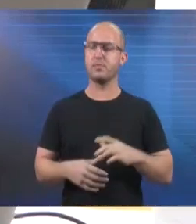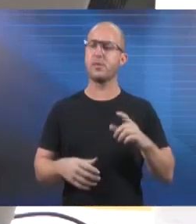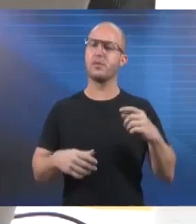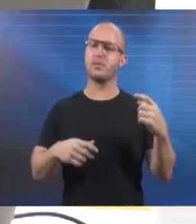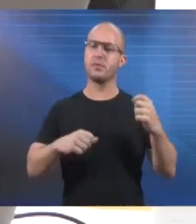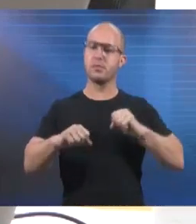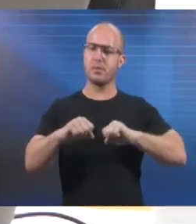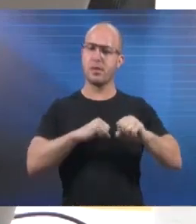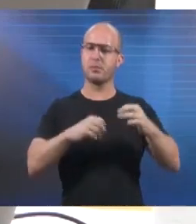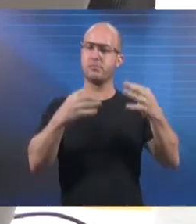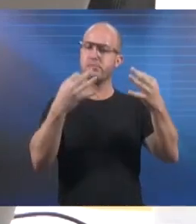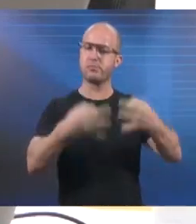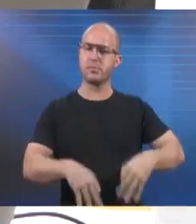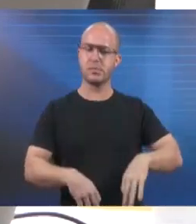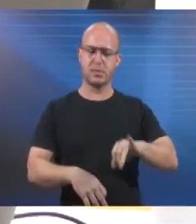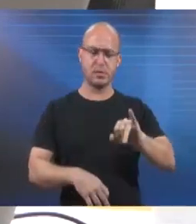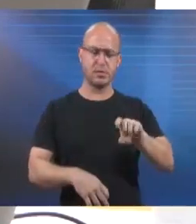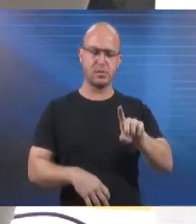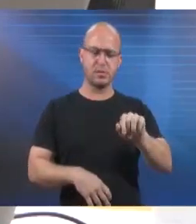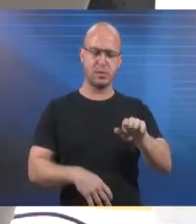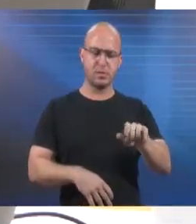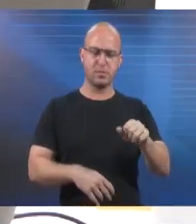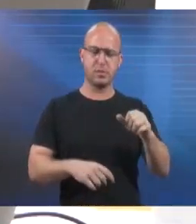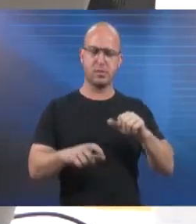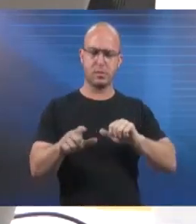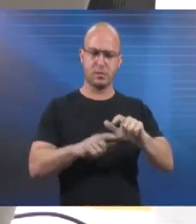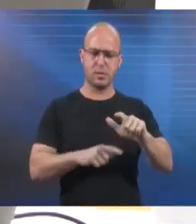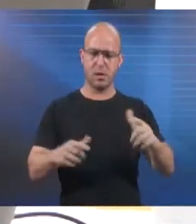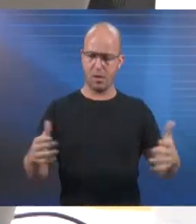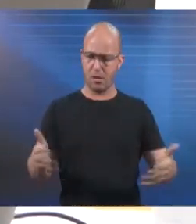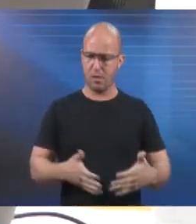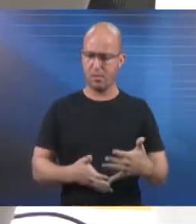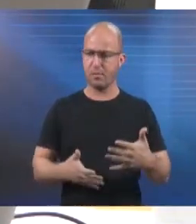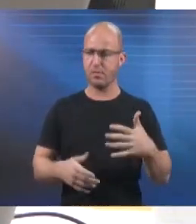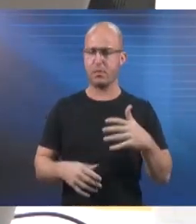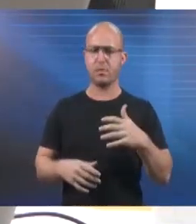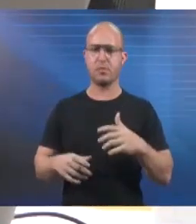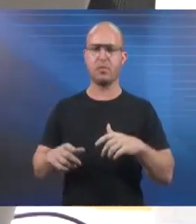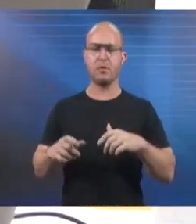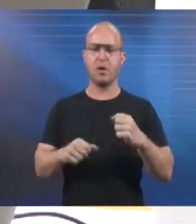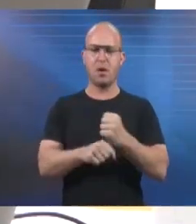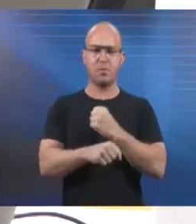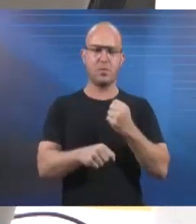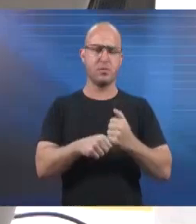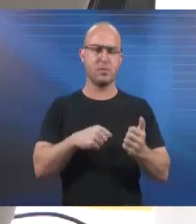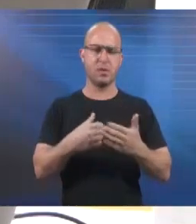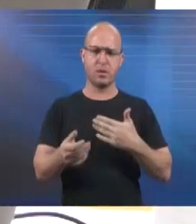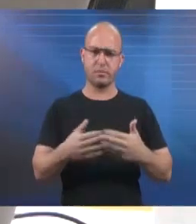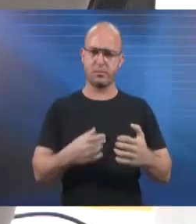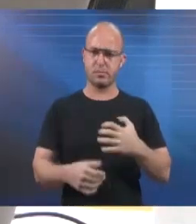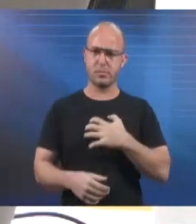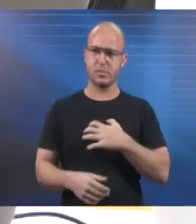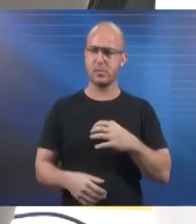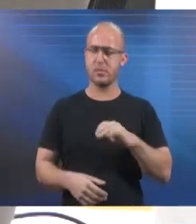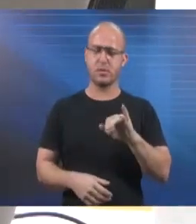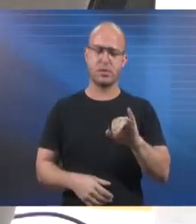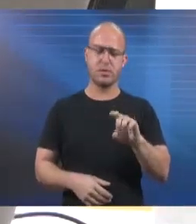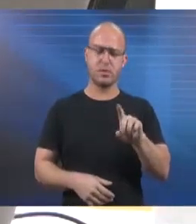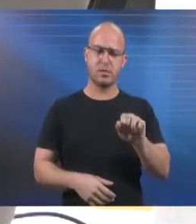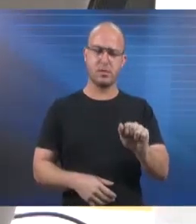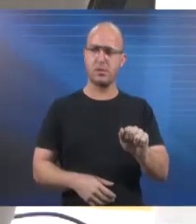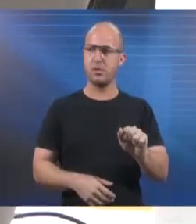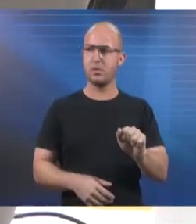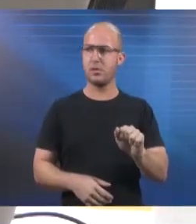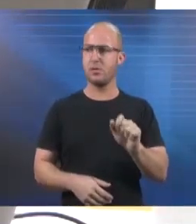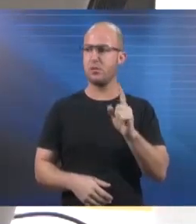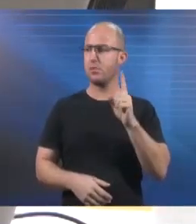correto vamos deixar o idema trabalhar e agora quer fazer essa obra de qualquer jeito não vai o idema é um órgão que nós